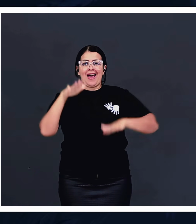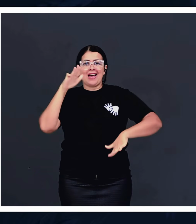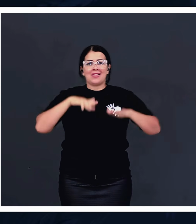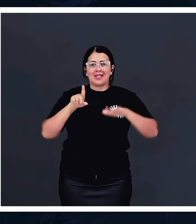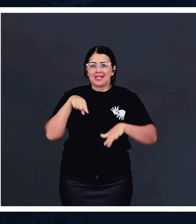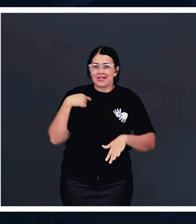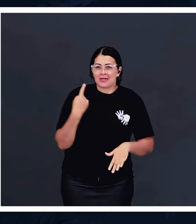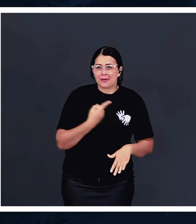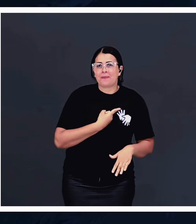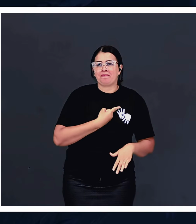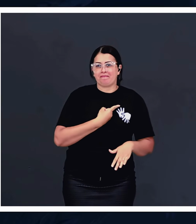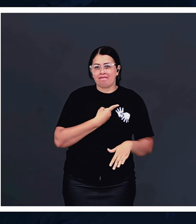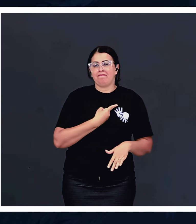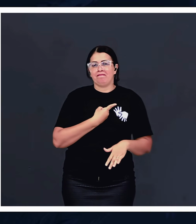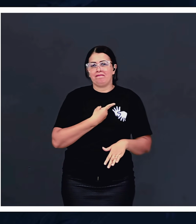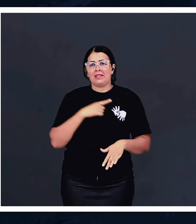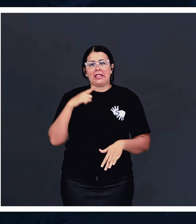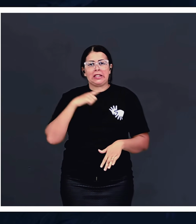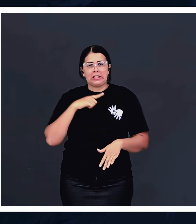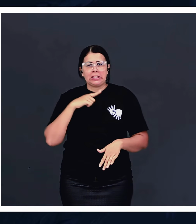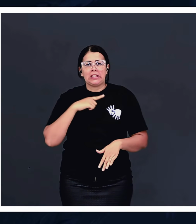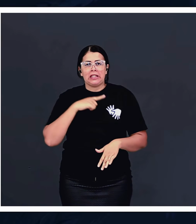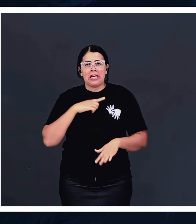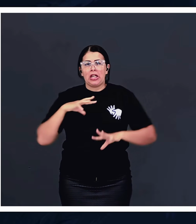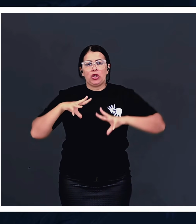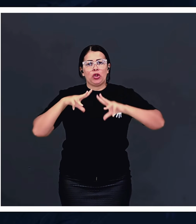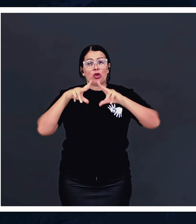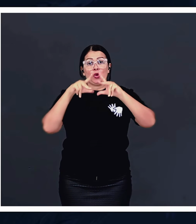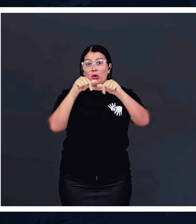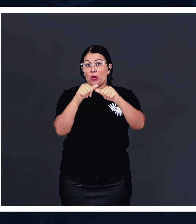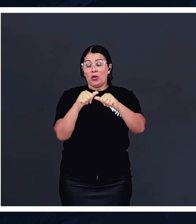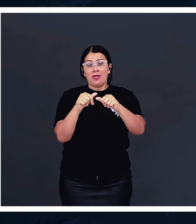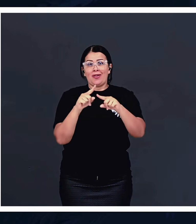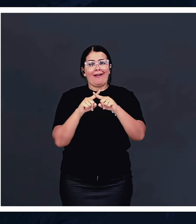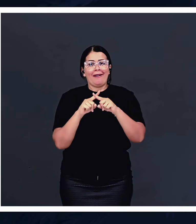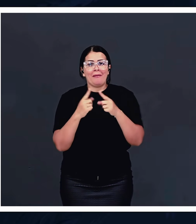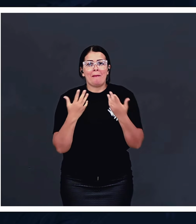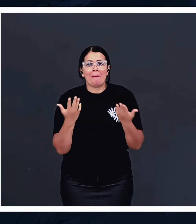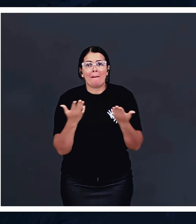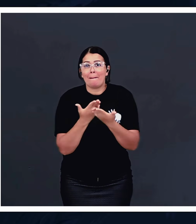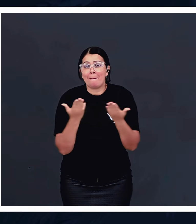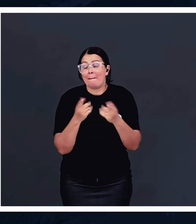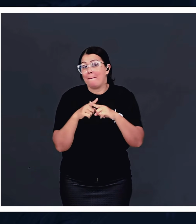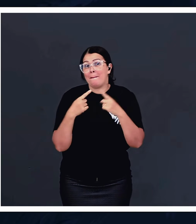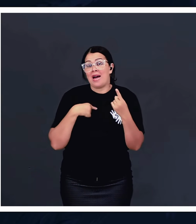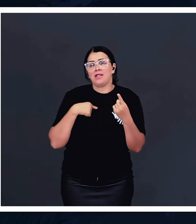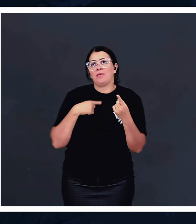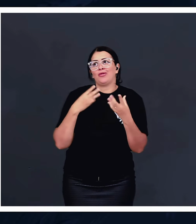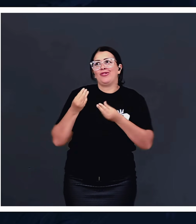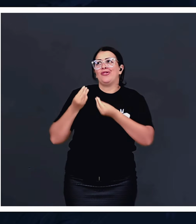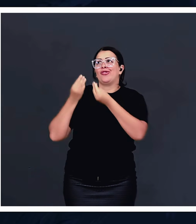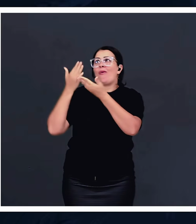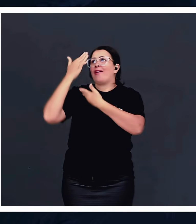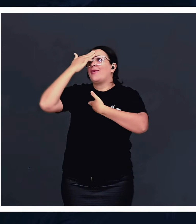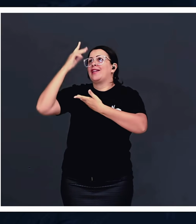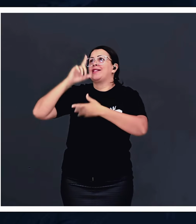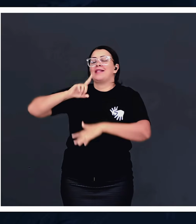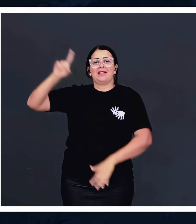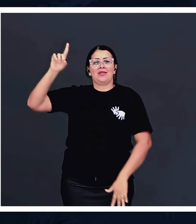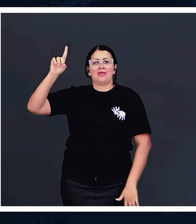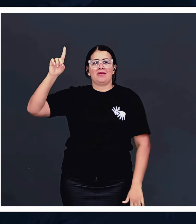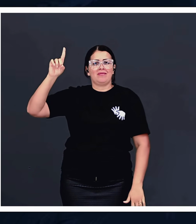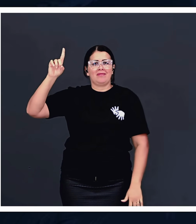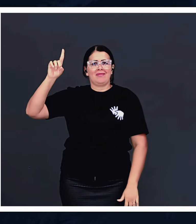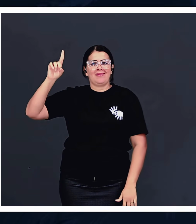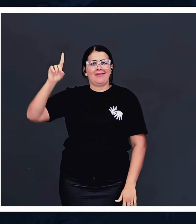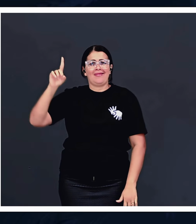a gente tem tudo isso e não submete isso a Deus. E esse não é o